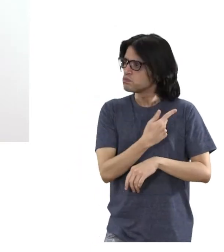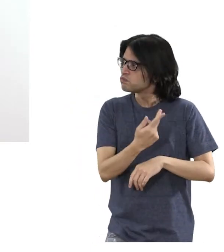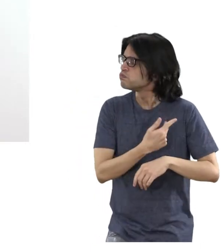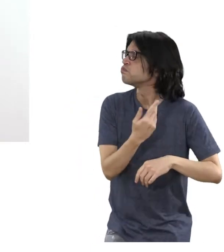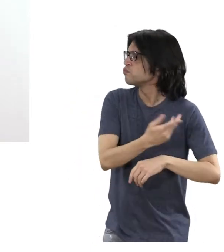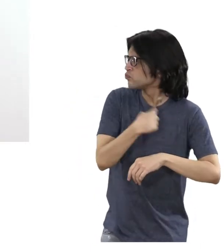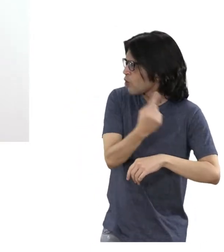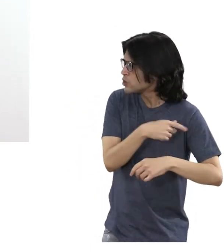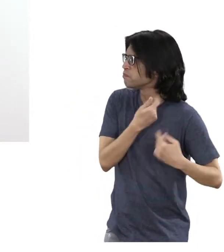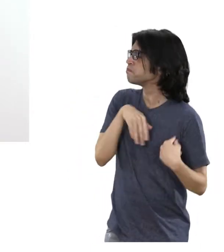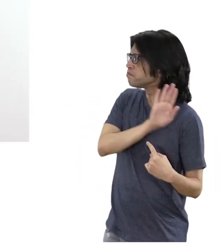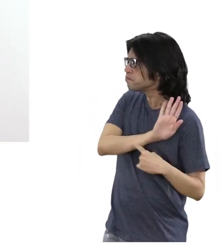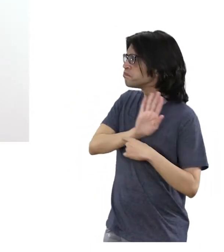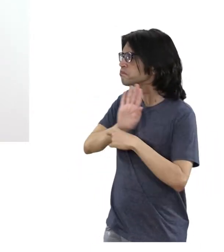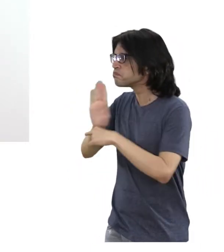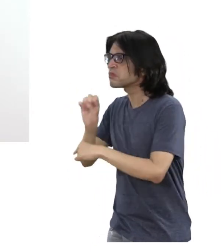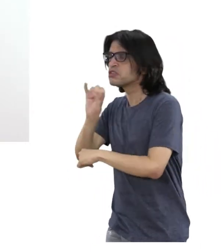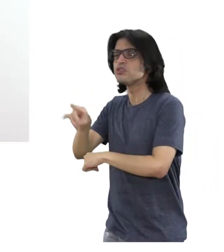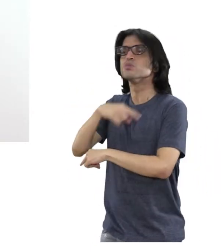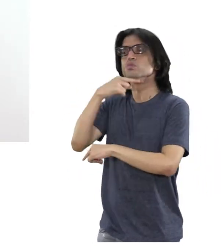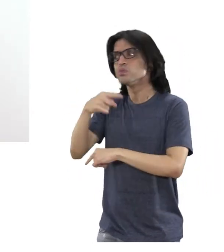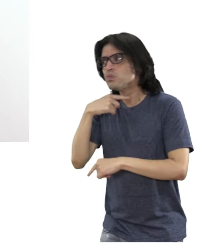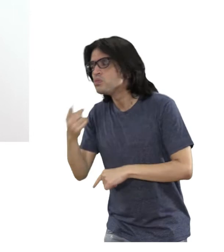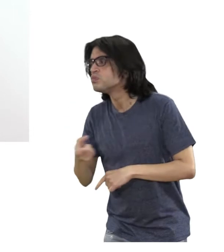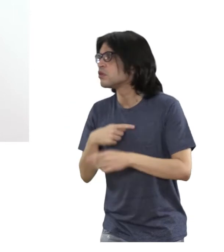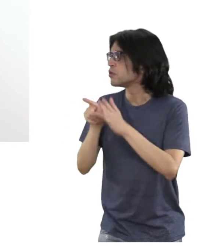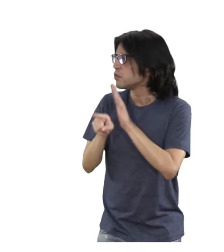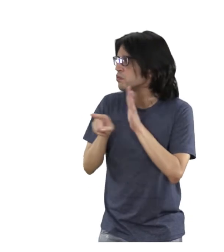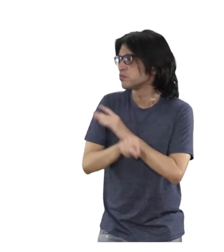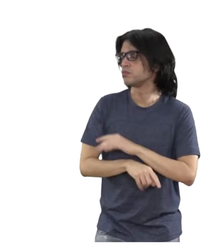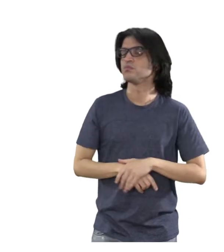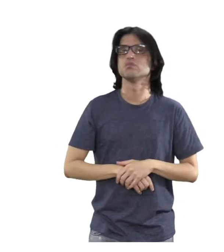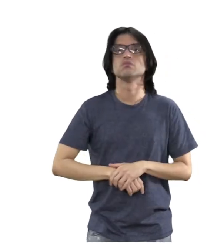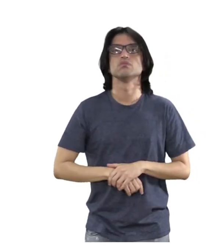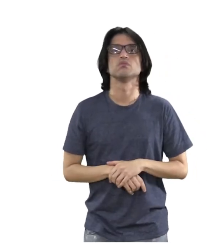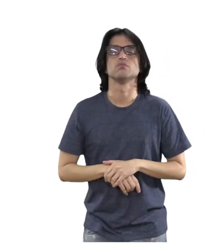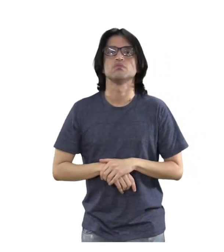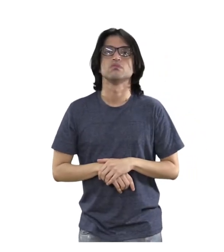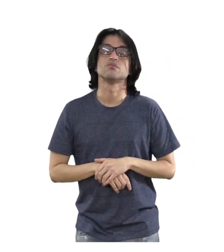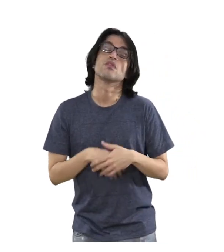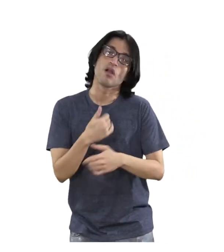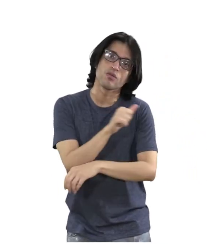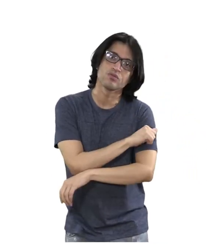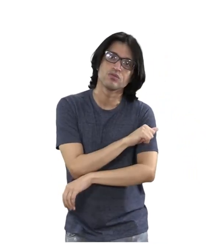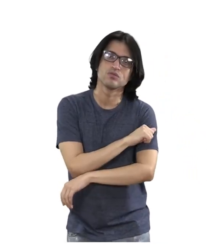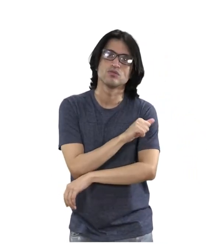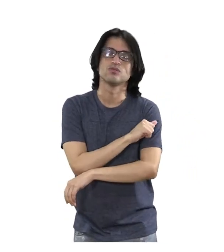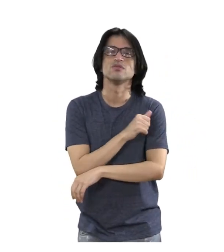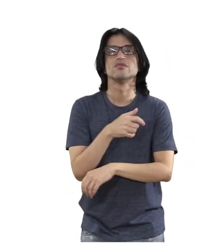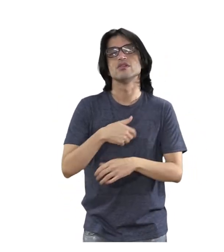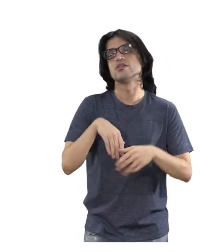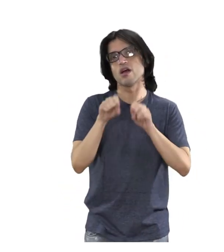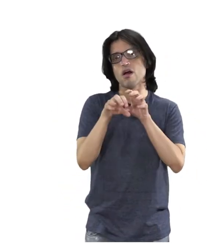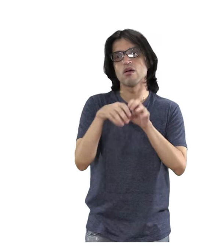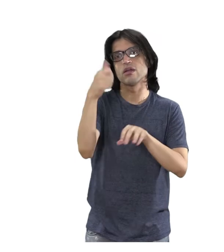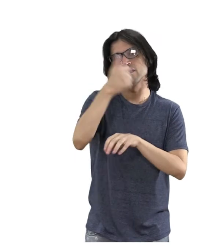conflito, reflexão, questionamento que possa surgir em nossa trajetória. Então, queridos alunos, nessa nossa primeira aula